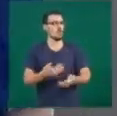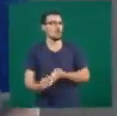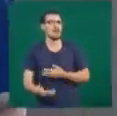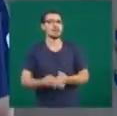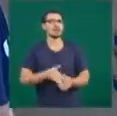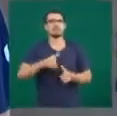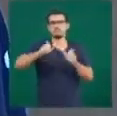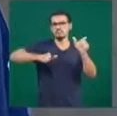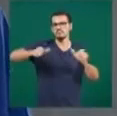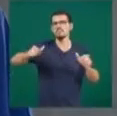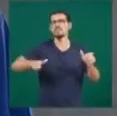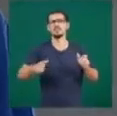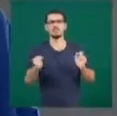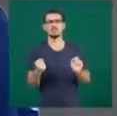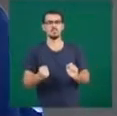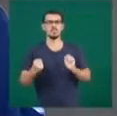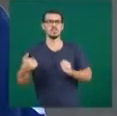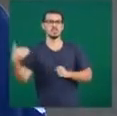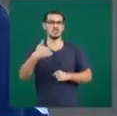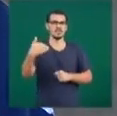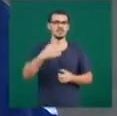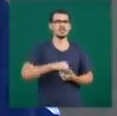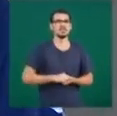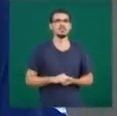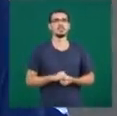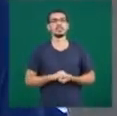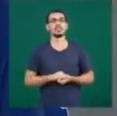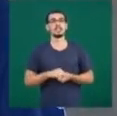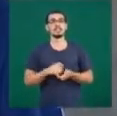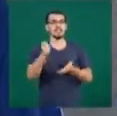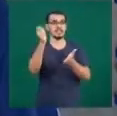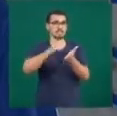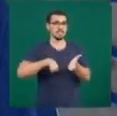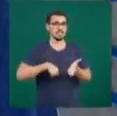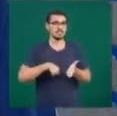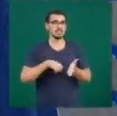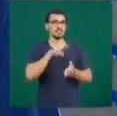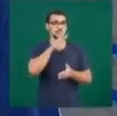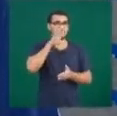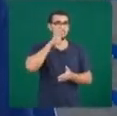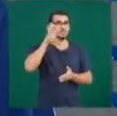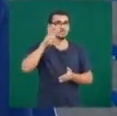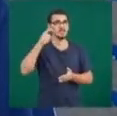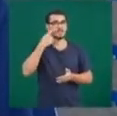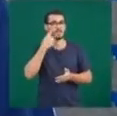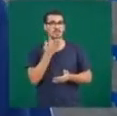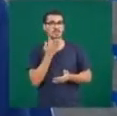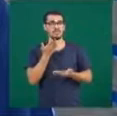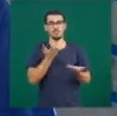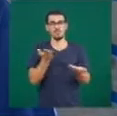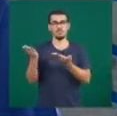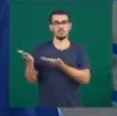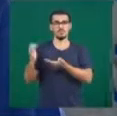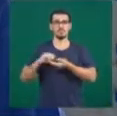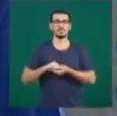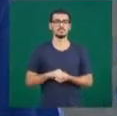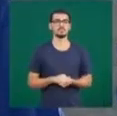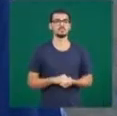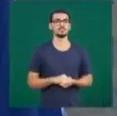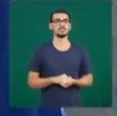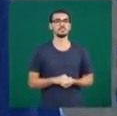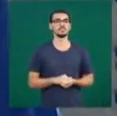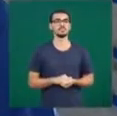veterinário pode participar, é só entrar, as inscrições são online, no site do PET, Medicina Veterinária,